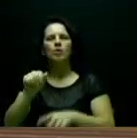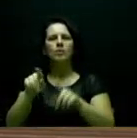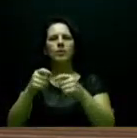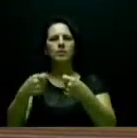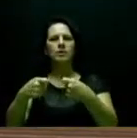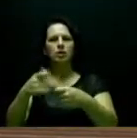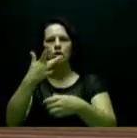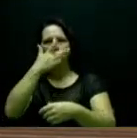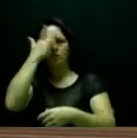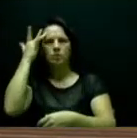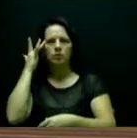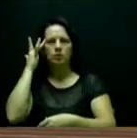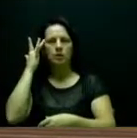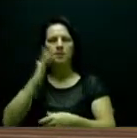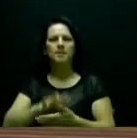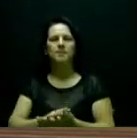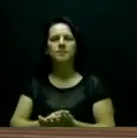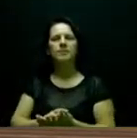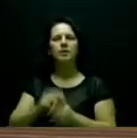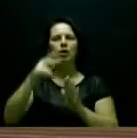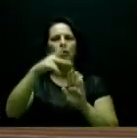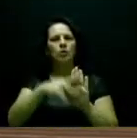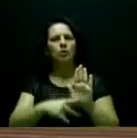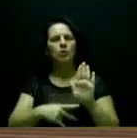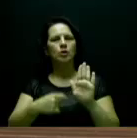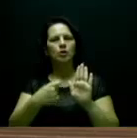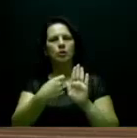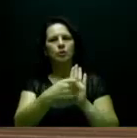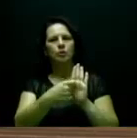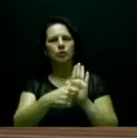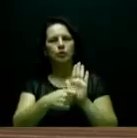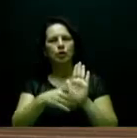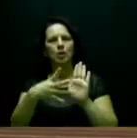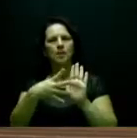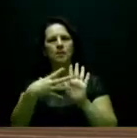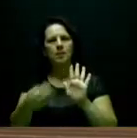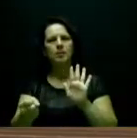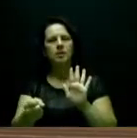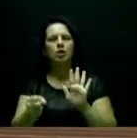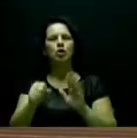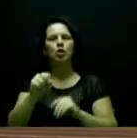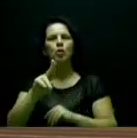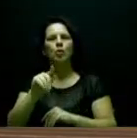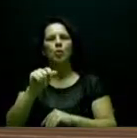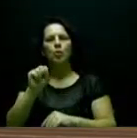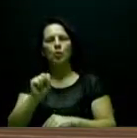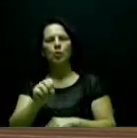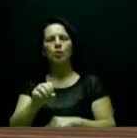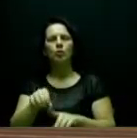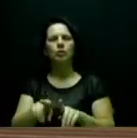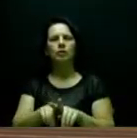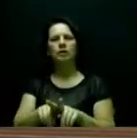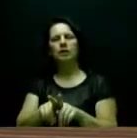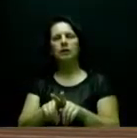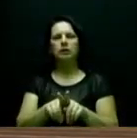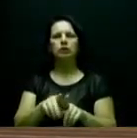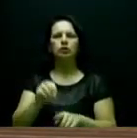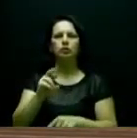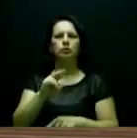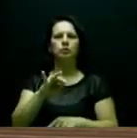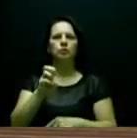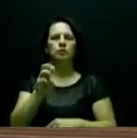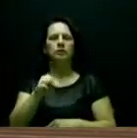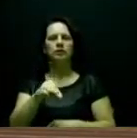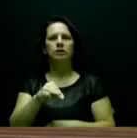de outras pessoas. O projeto vem acompanhado de termo de permissão de uso e se adequa aos pressupostos